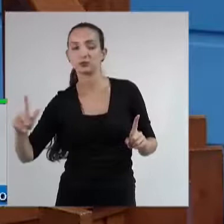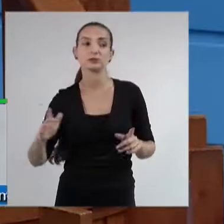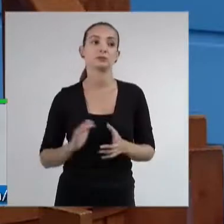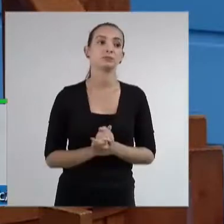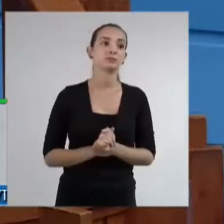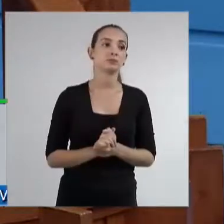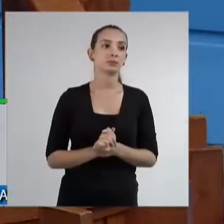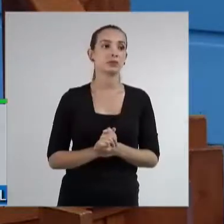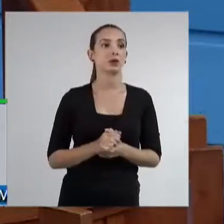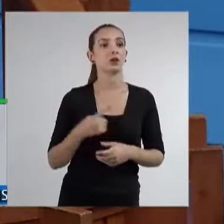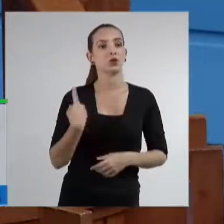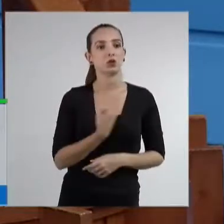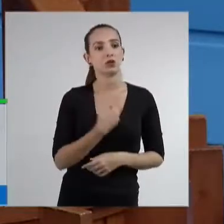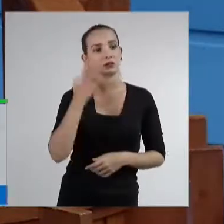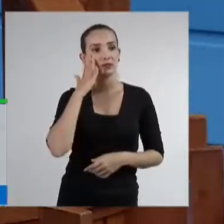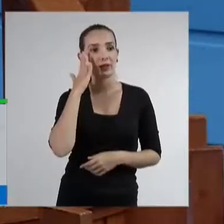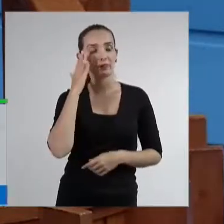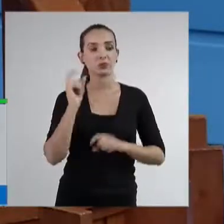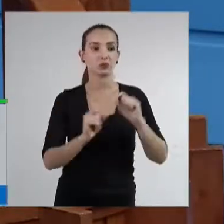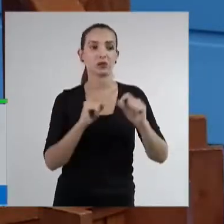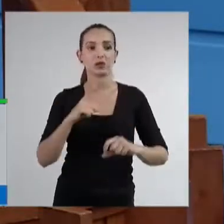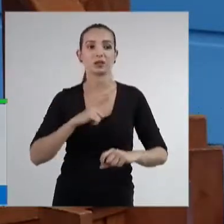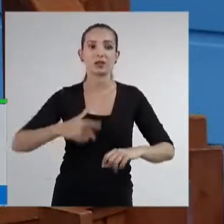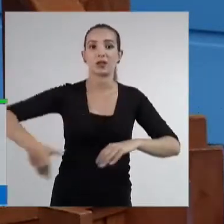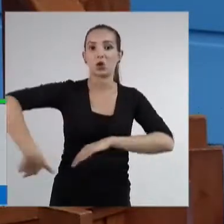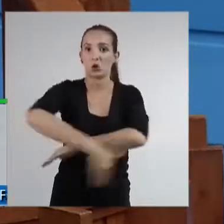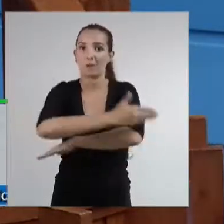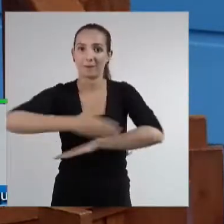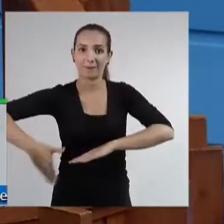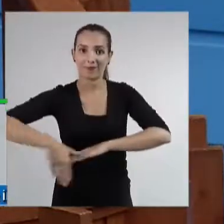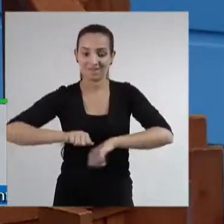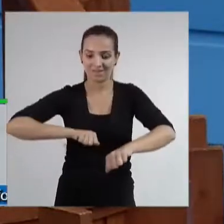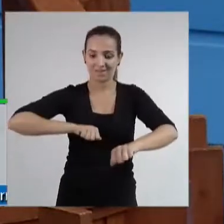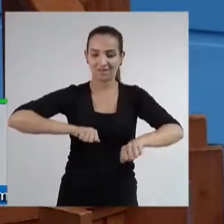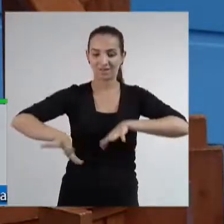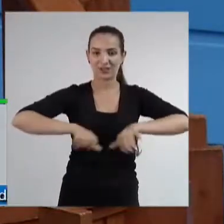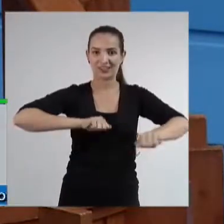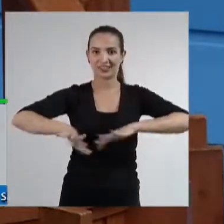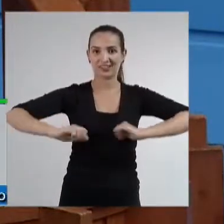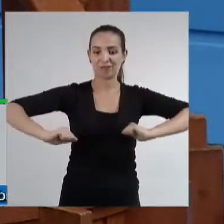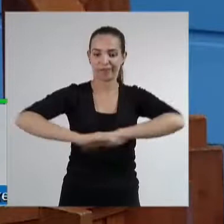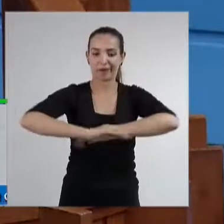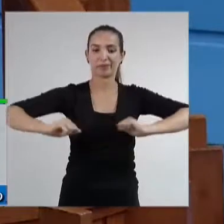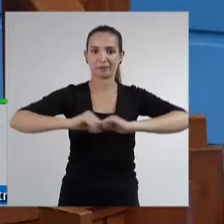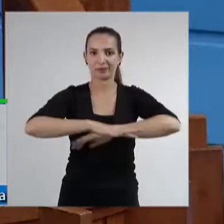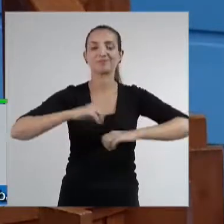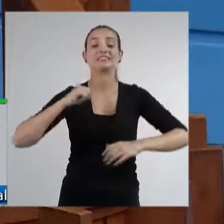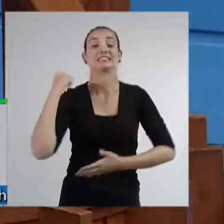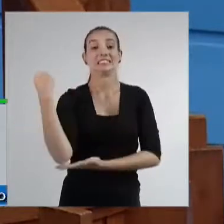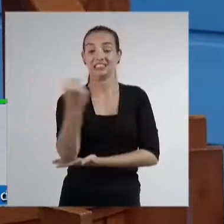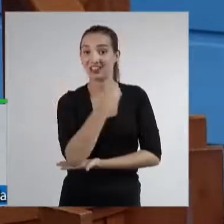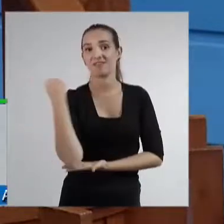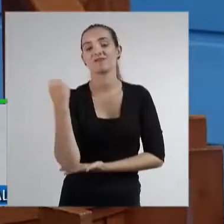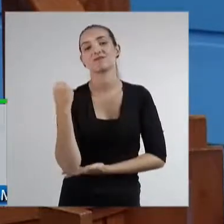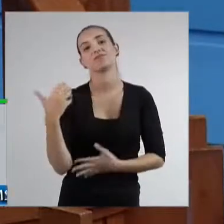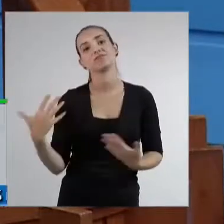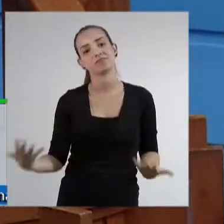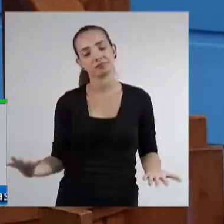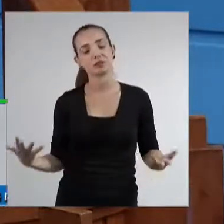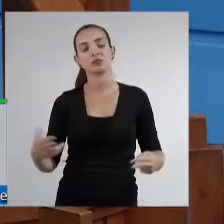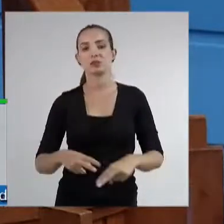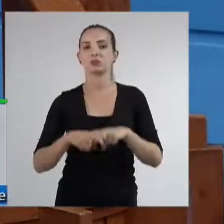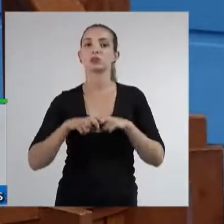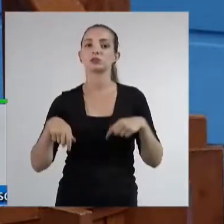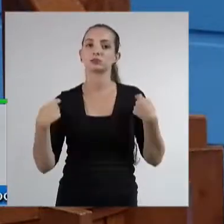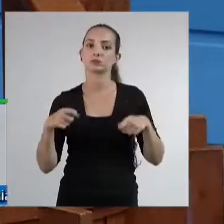Prefeitura, que é uma avenida de um fluxo grande de trânsito na cidade, e que depende dessa parceria. E eu